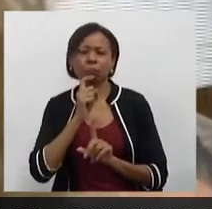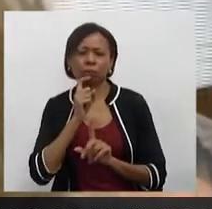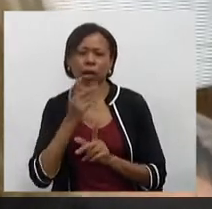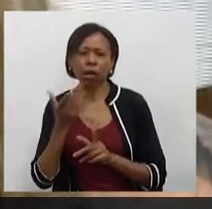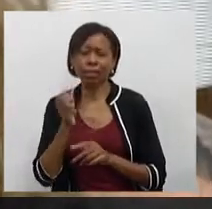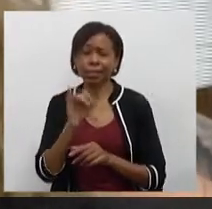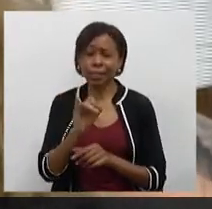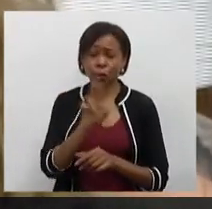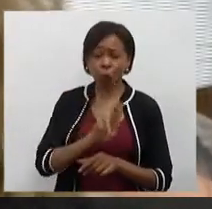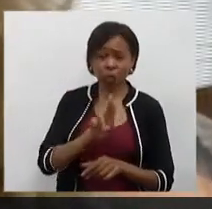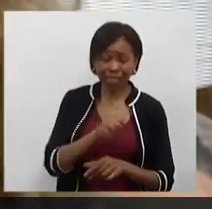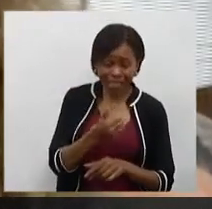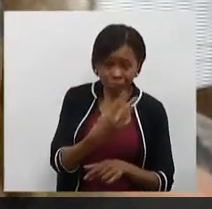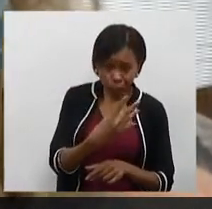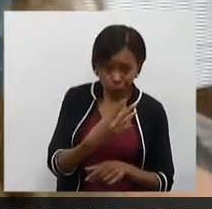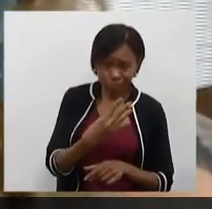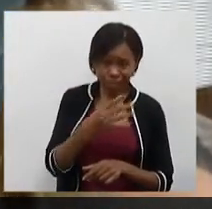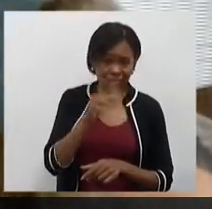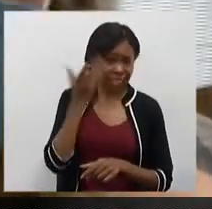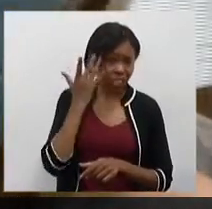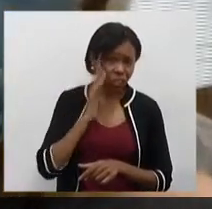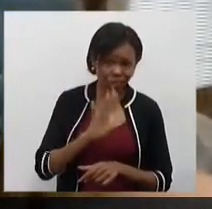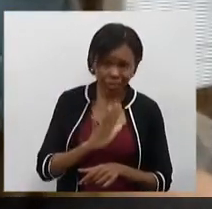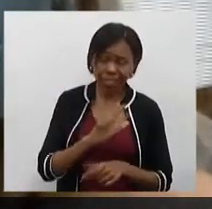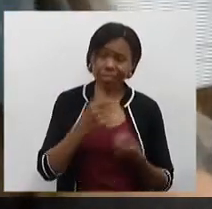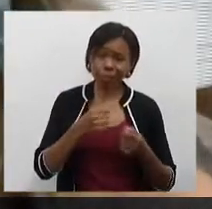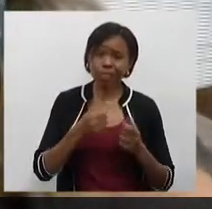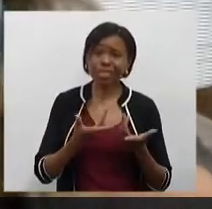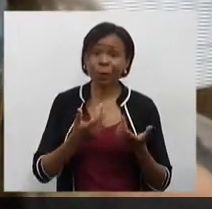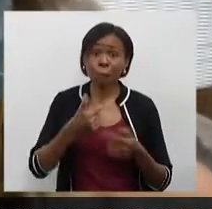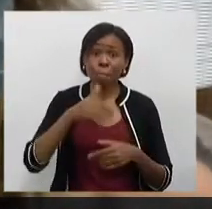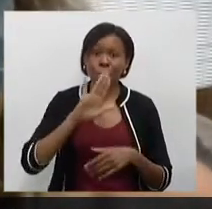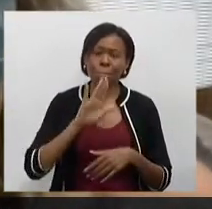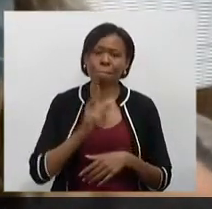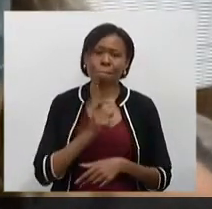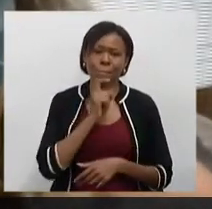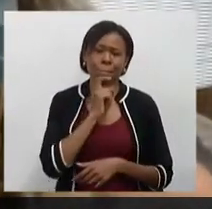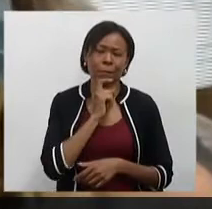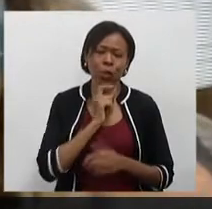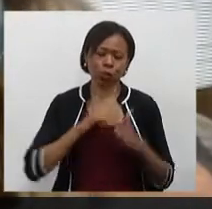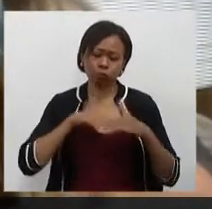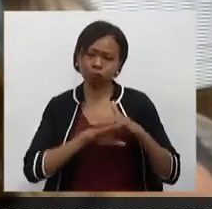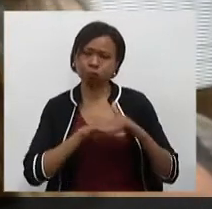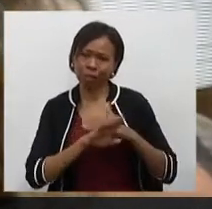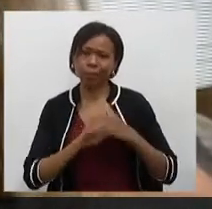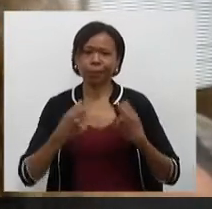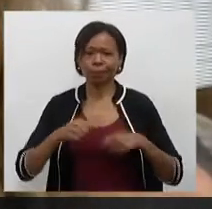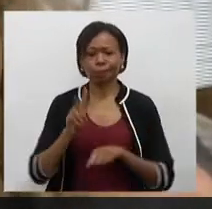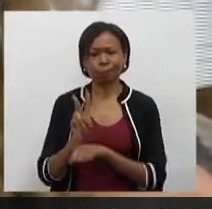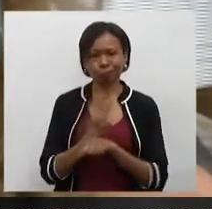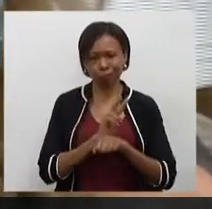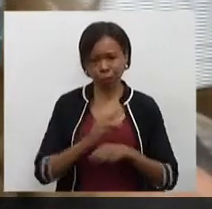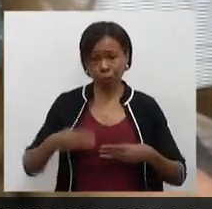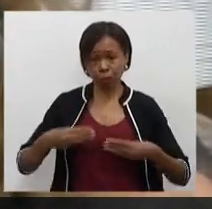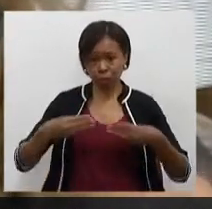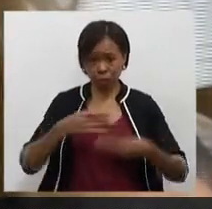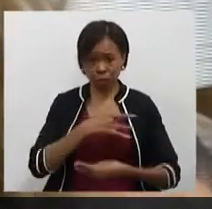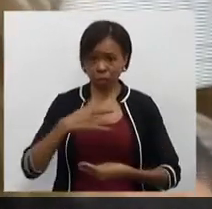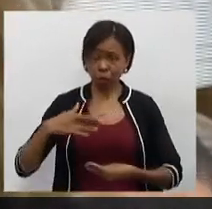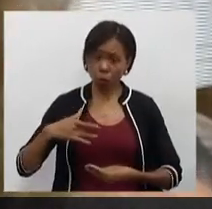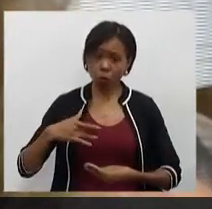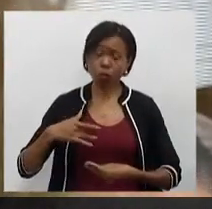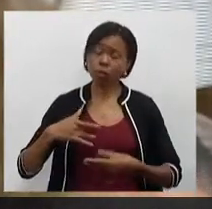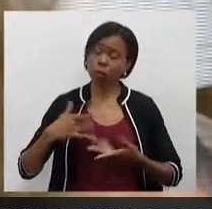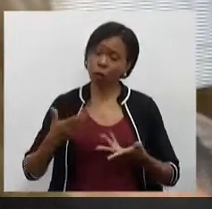menos 20 graus. Então, é uma vacina que requer um cuidado, por isso o Ministério da Saúde orientou que neste primeiro momento fossem apenas as